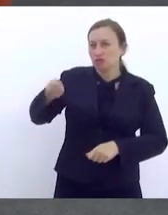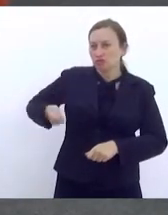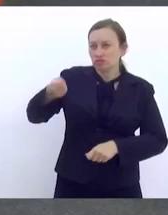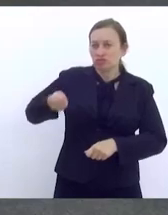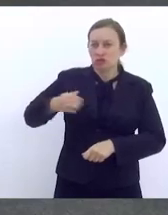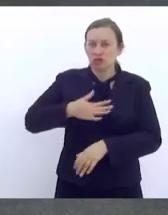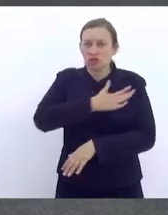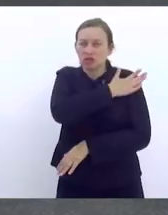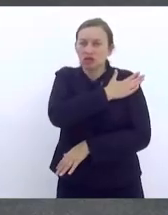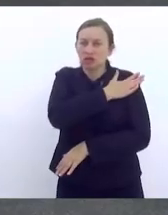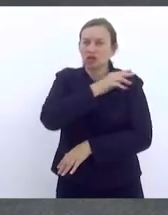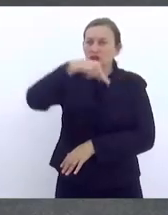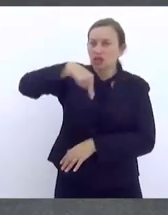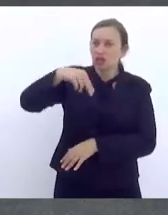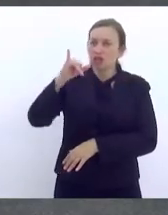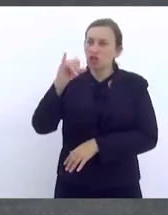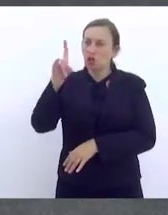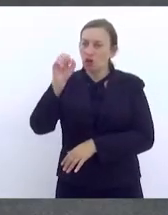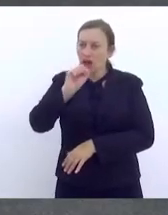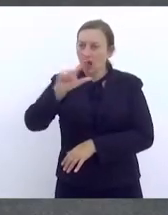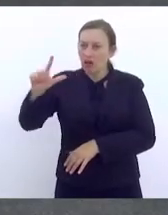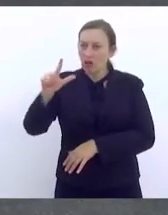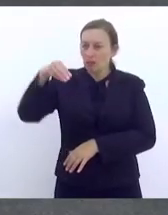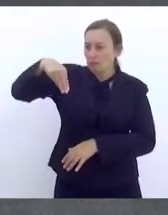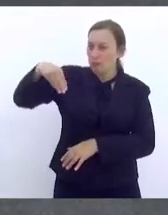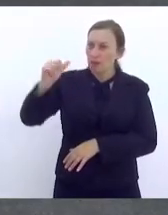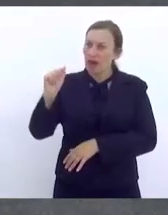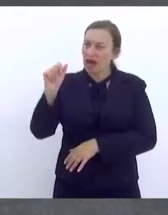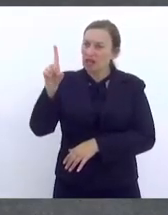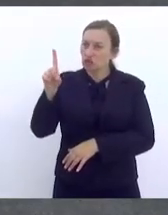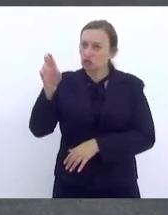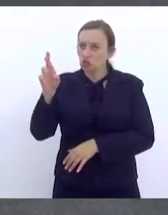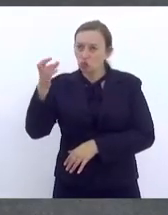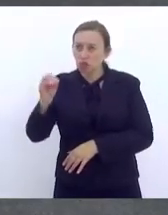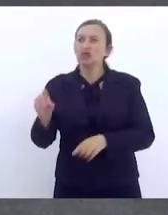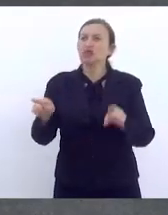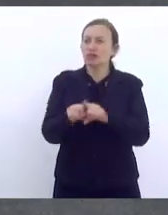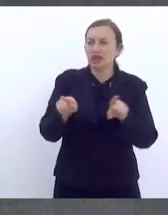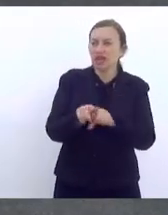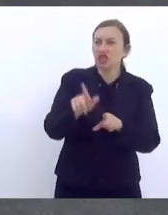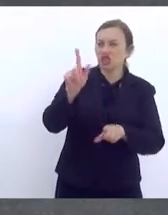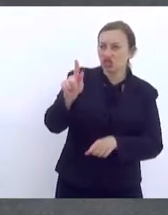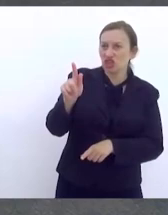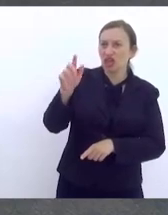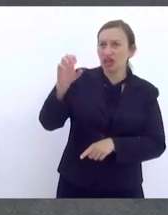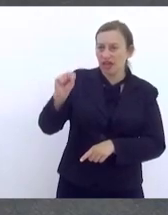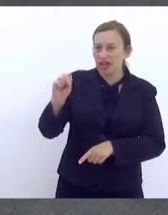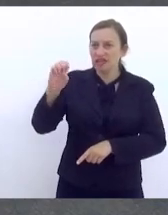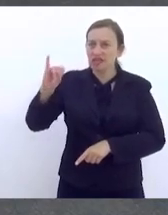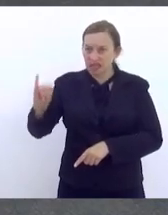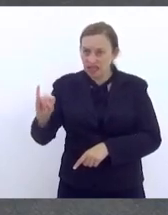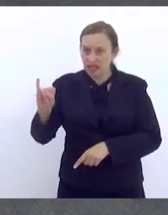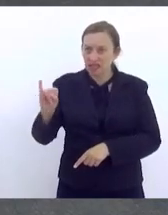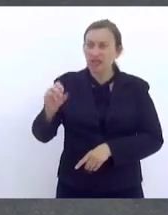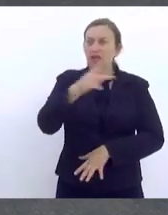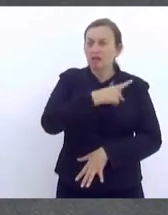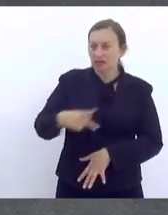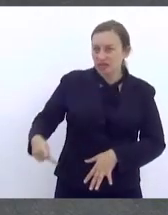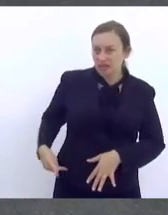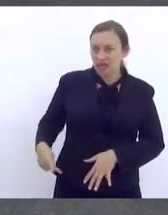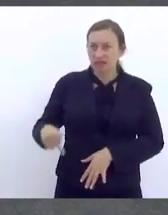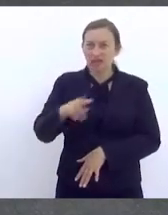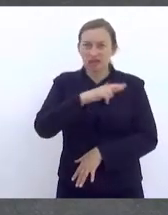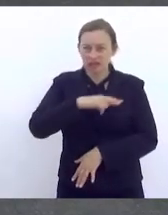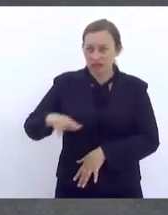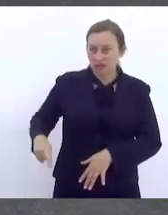e também do GSI da presidência da república do senhor Luiz